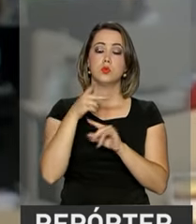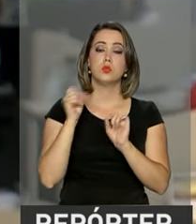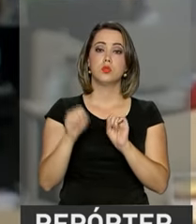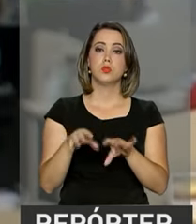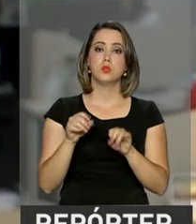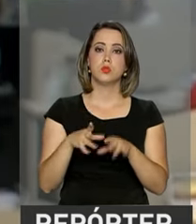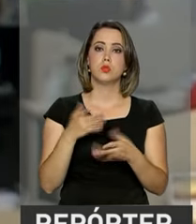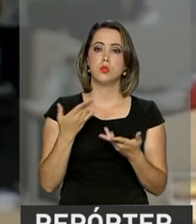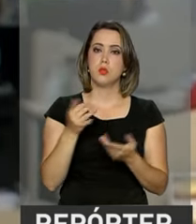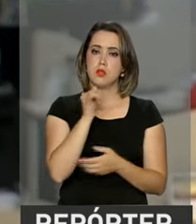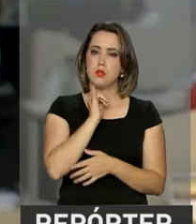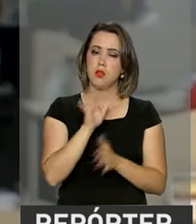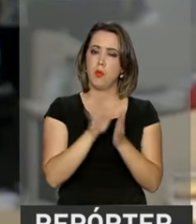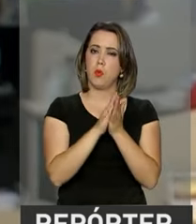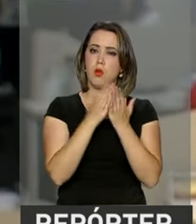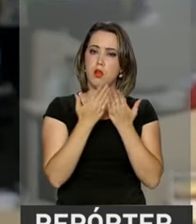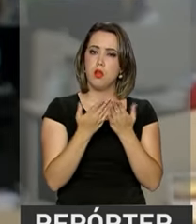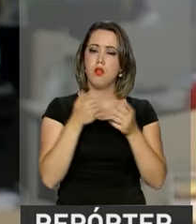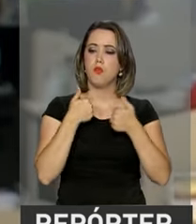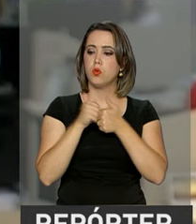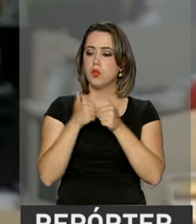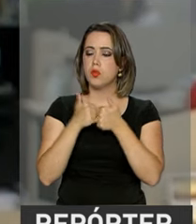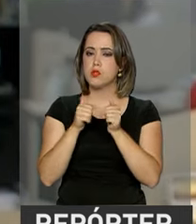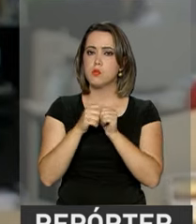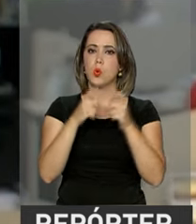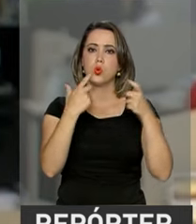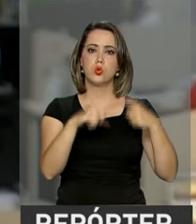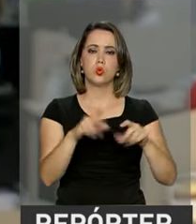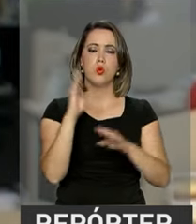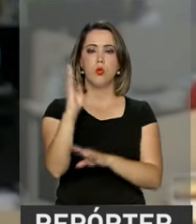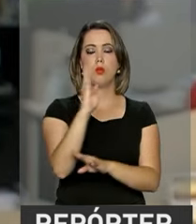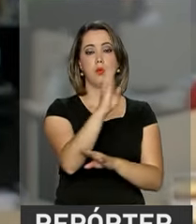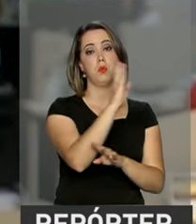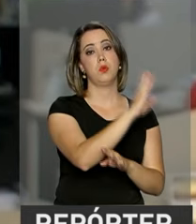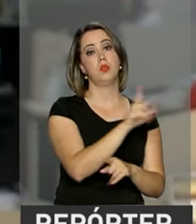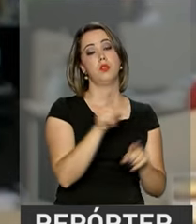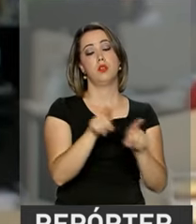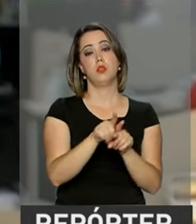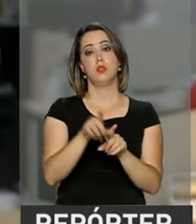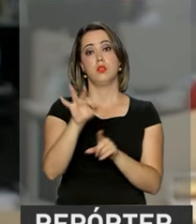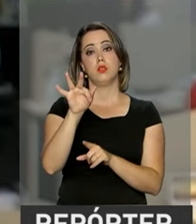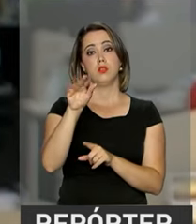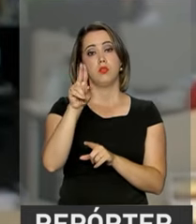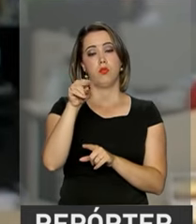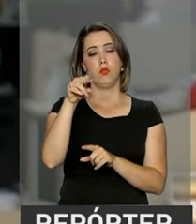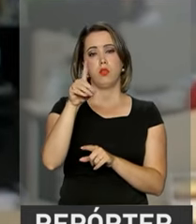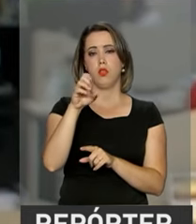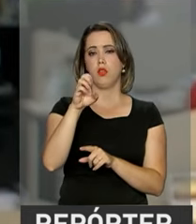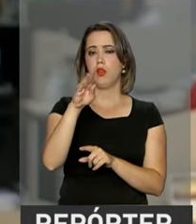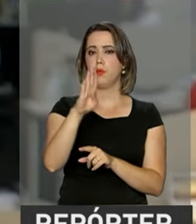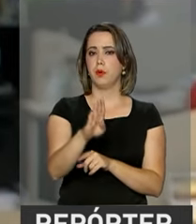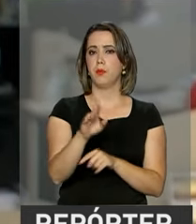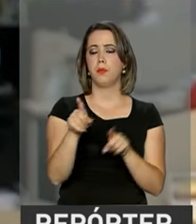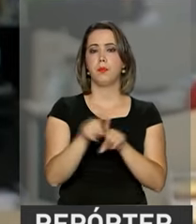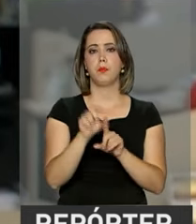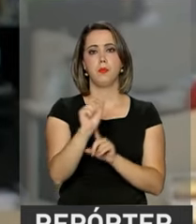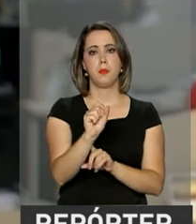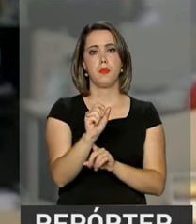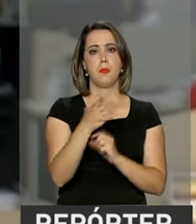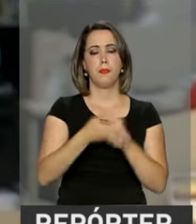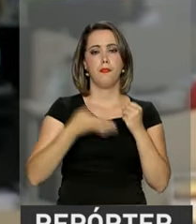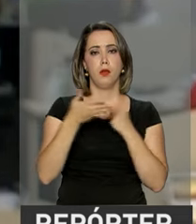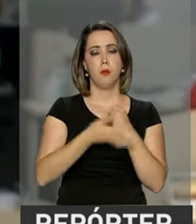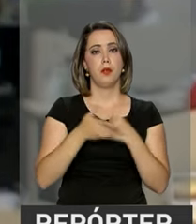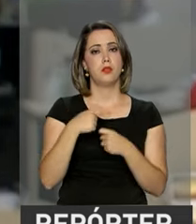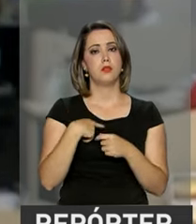como a distribuição de livros, o transporte escolar, a instalação de bibliotecas e o Fundo de Manutenção e Desenvolvimento da Educação Básica